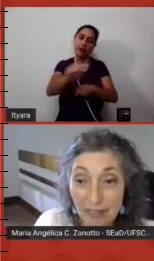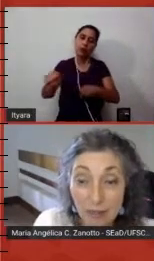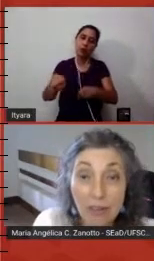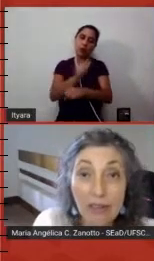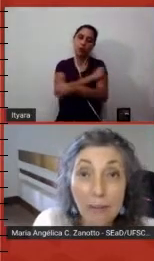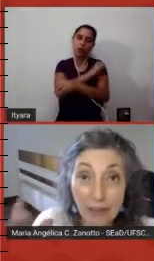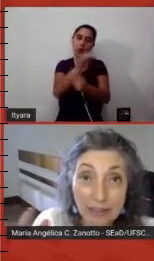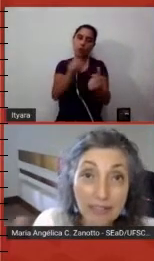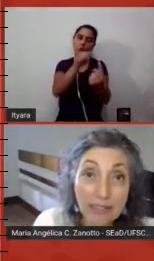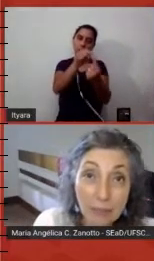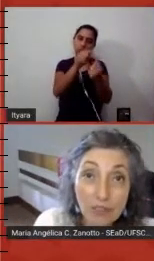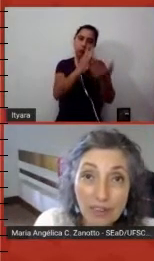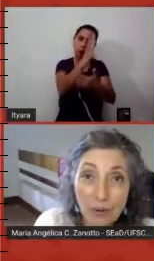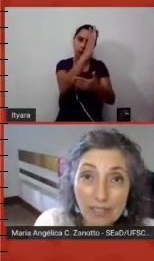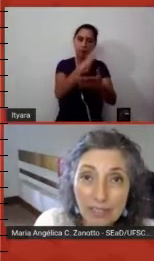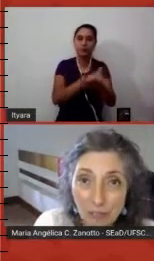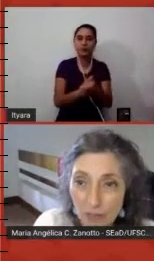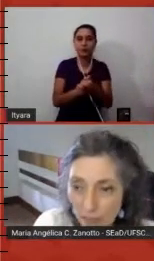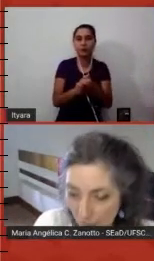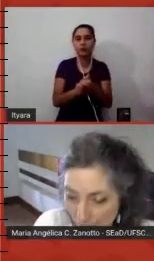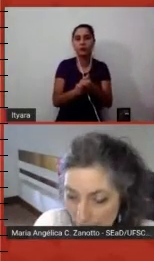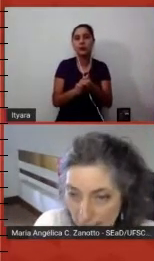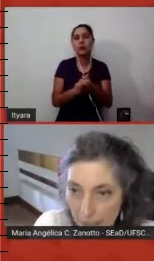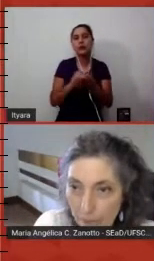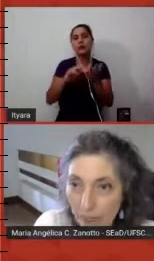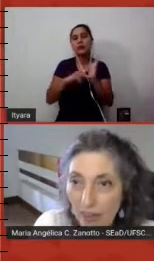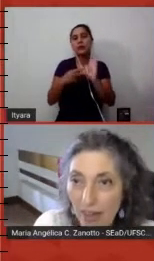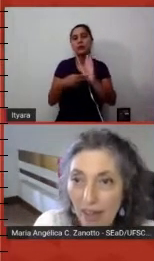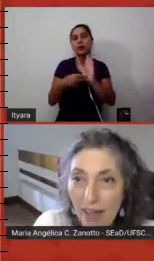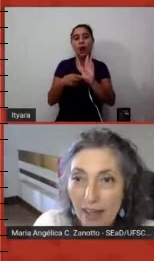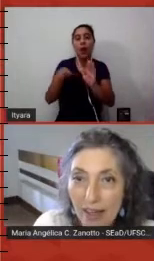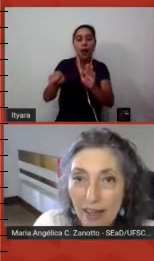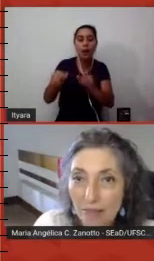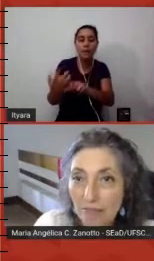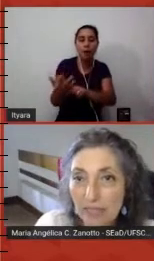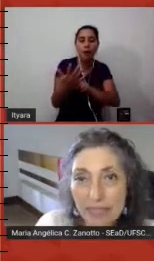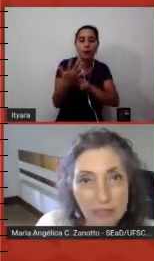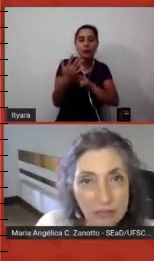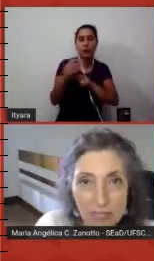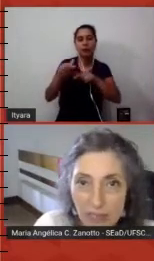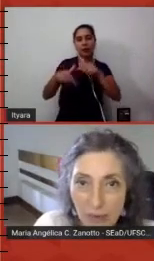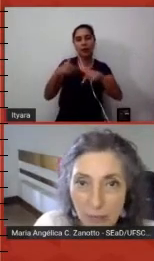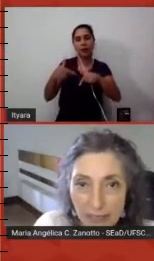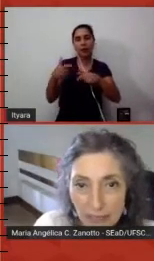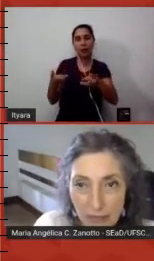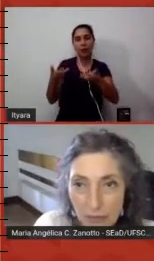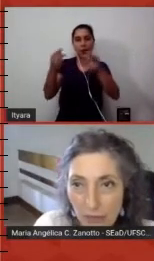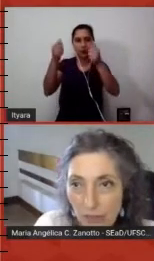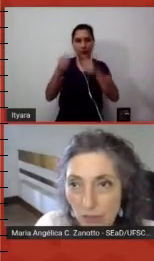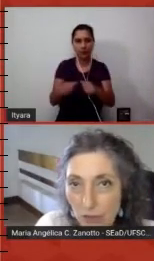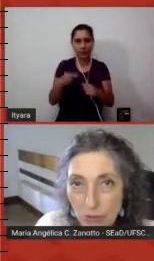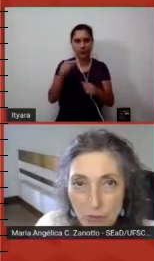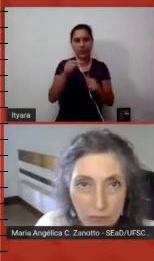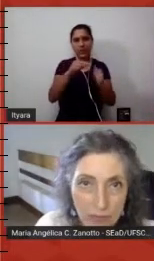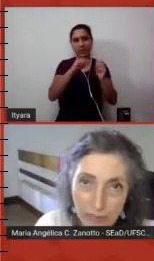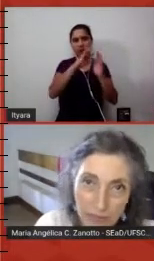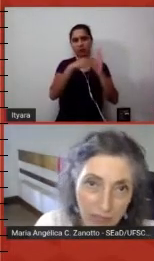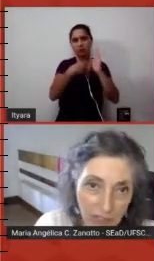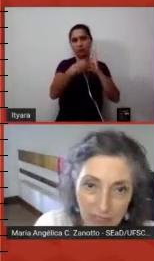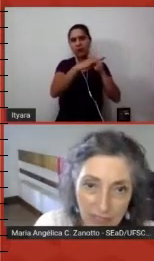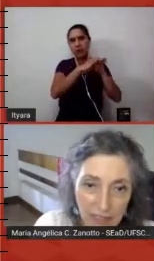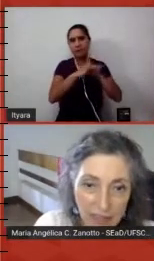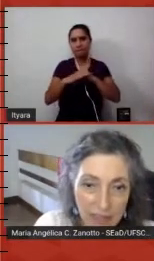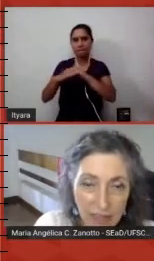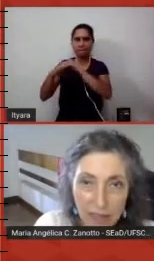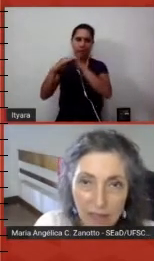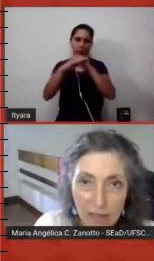ou evidenciem, né? Então, para se demonstrar a qualidade do trabalho dele. Esse é um desenho padrão, que eu acho que todo mundo